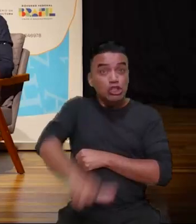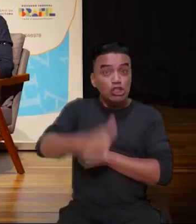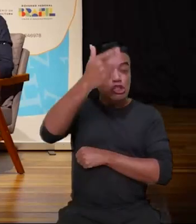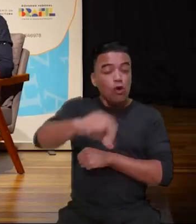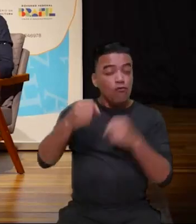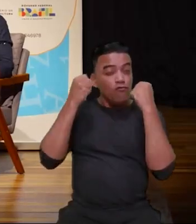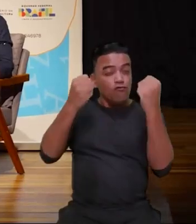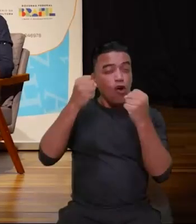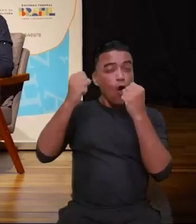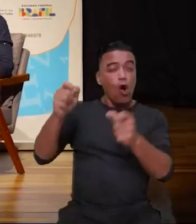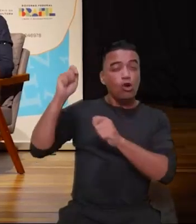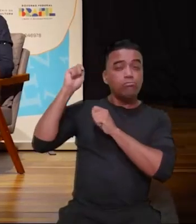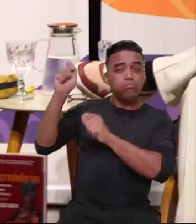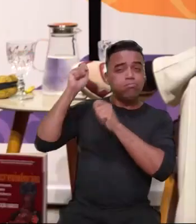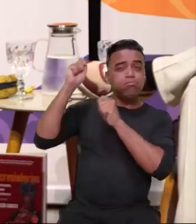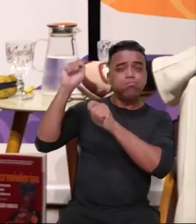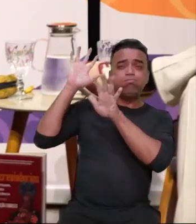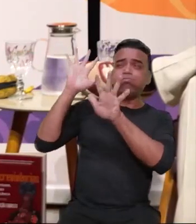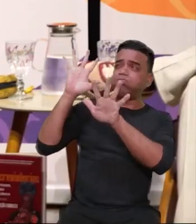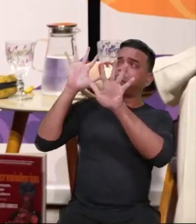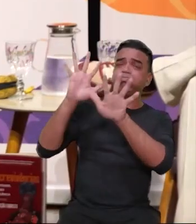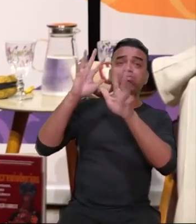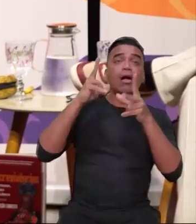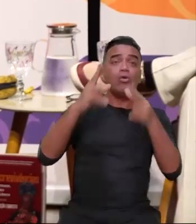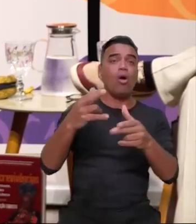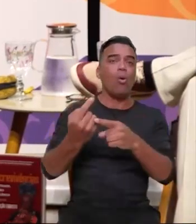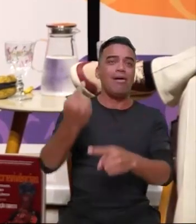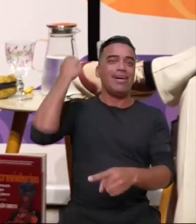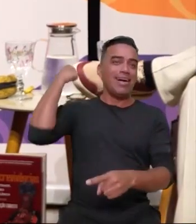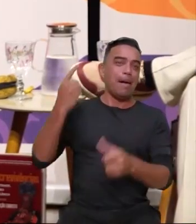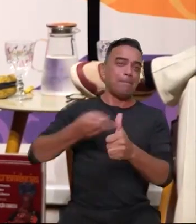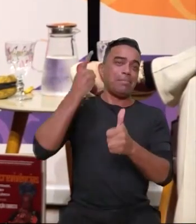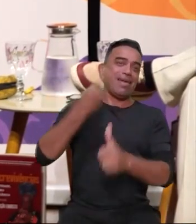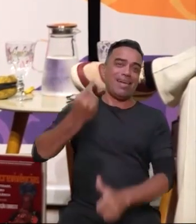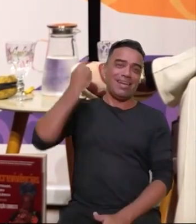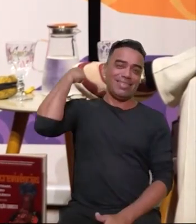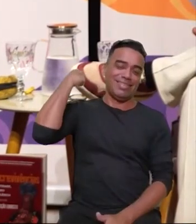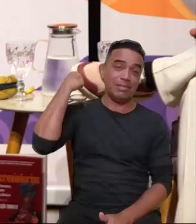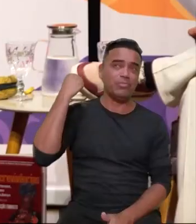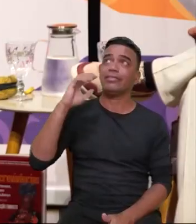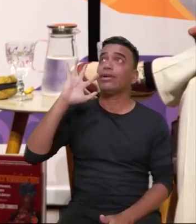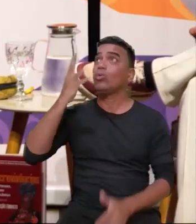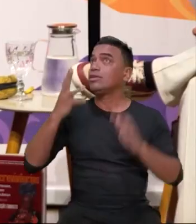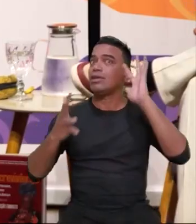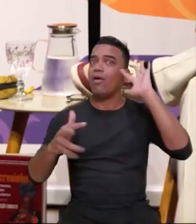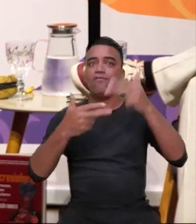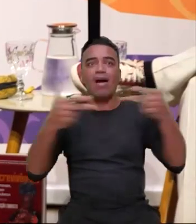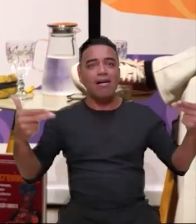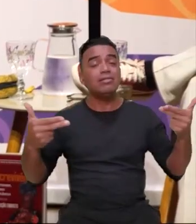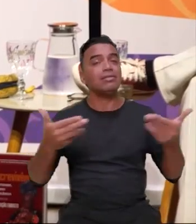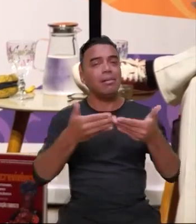mesma potência a primeira marcha de 10 anos, né? E várias coisas aconteceram. Também foi